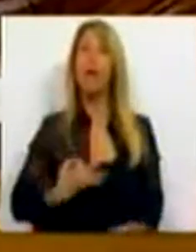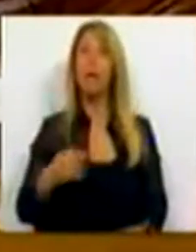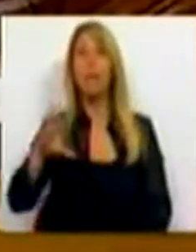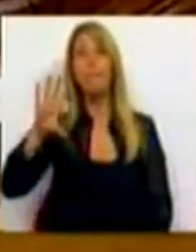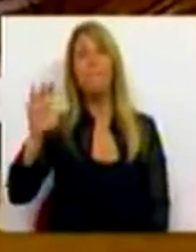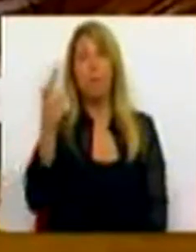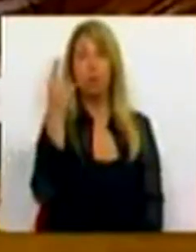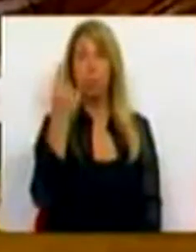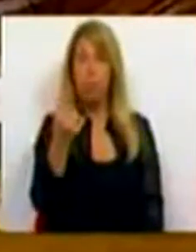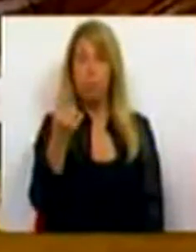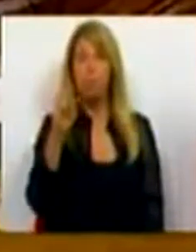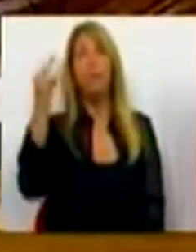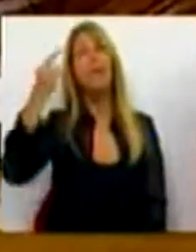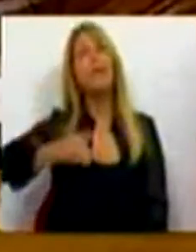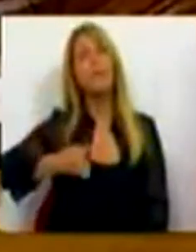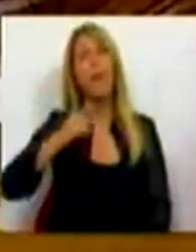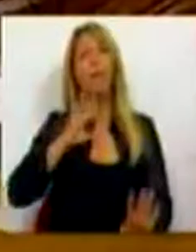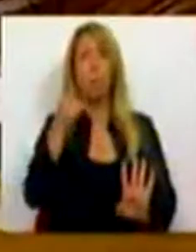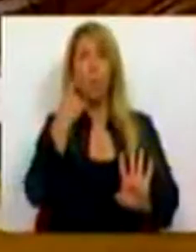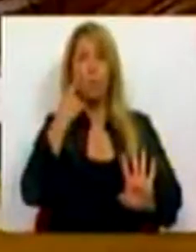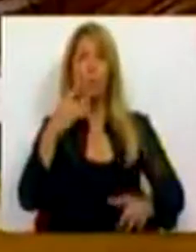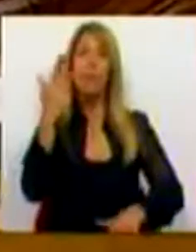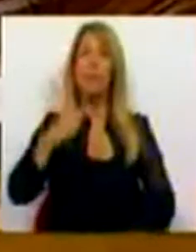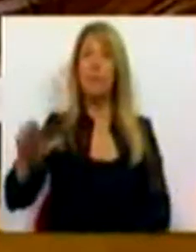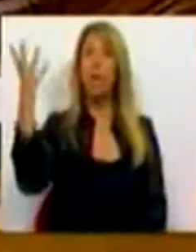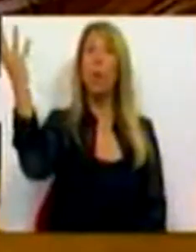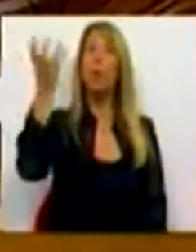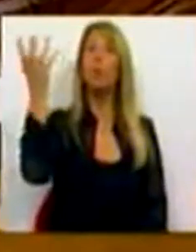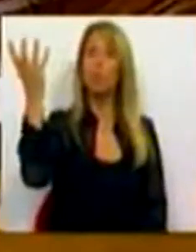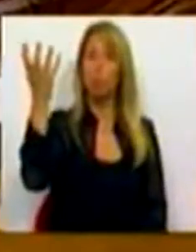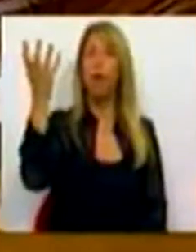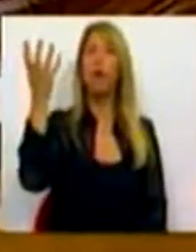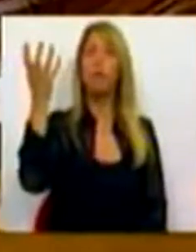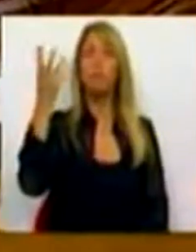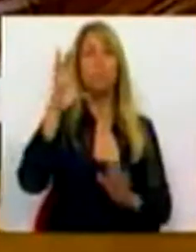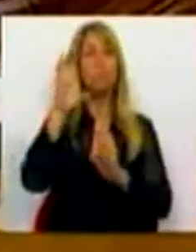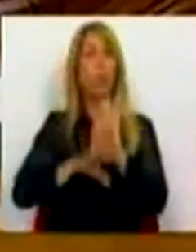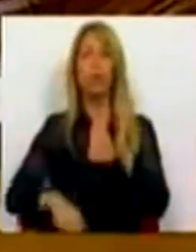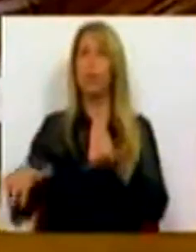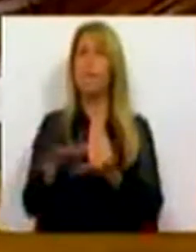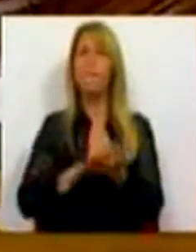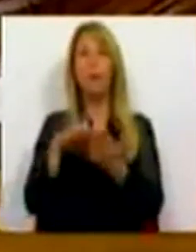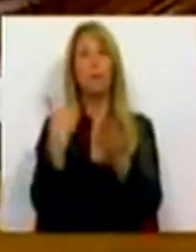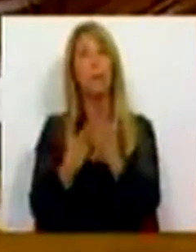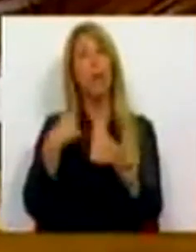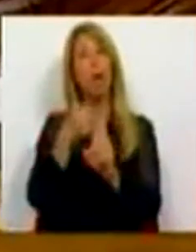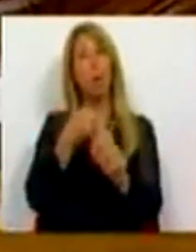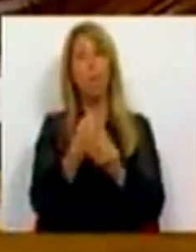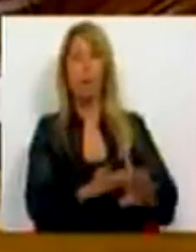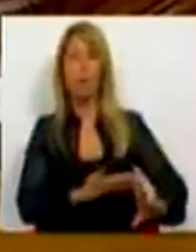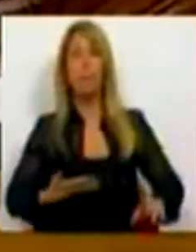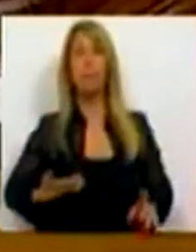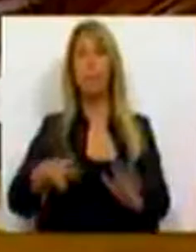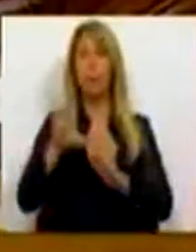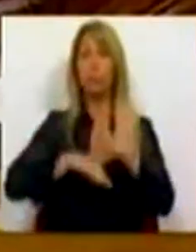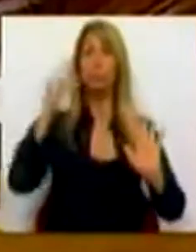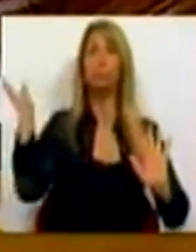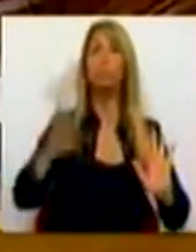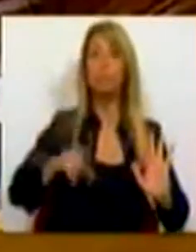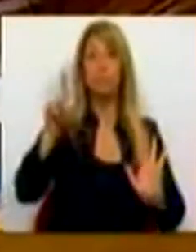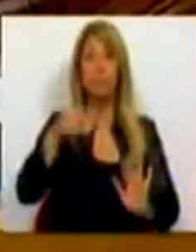país deve ter no conhecimento, na ciência e na cultura as condições basilares para o combate ao desemprego, à precariedade e aos